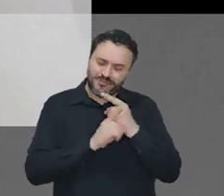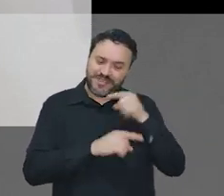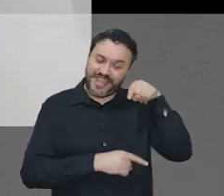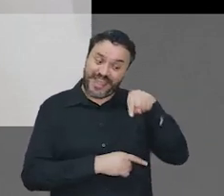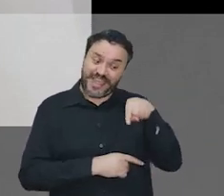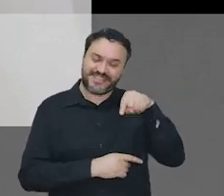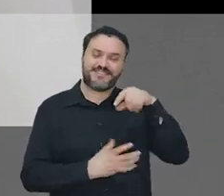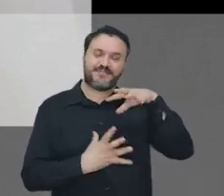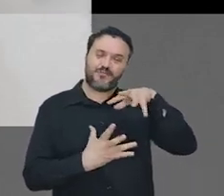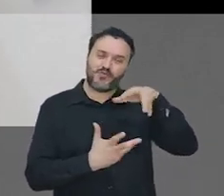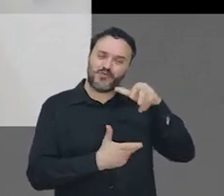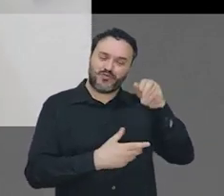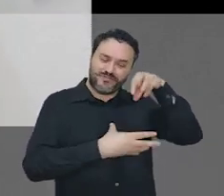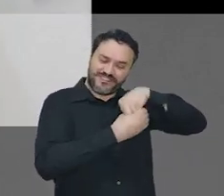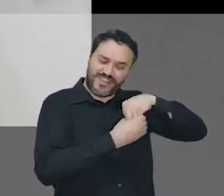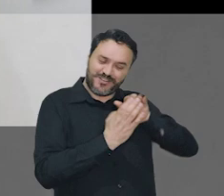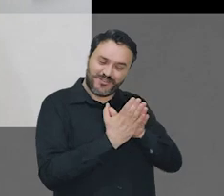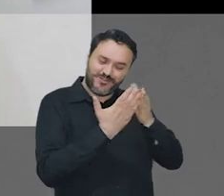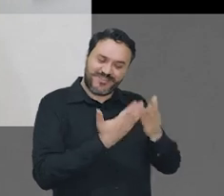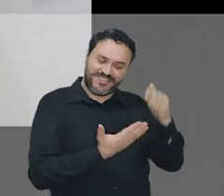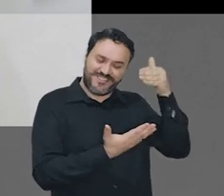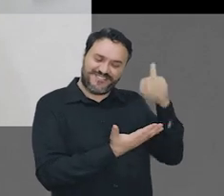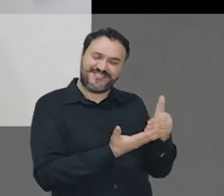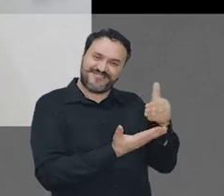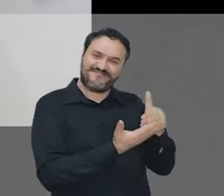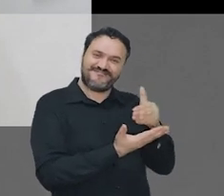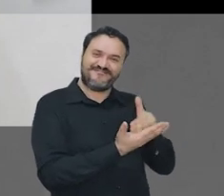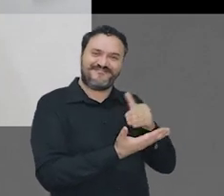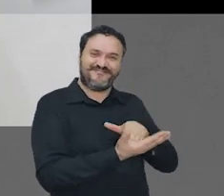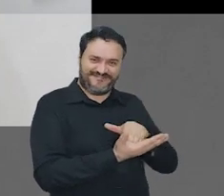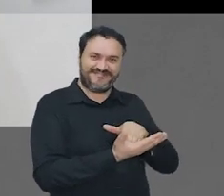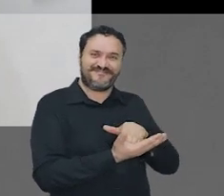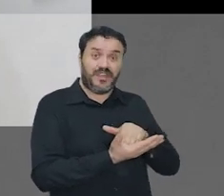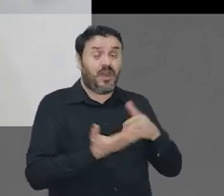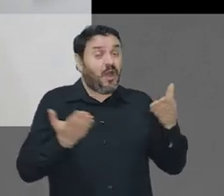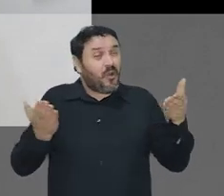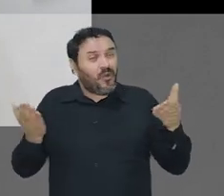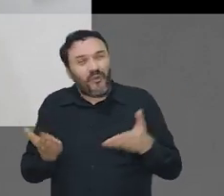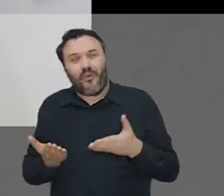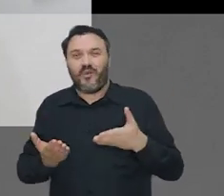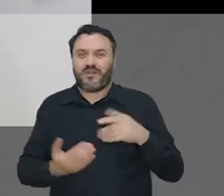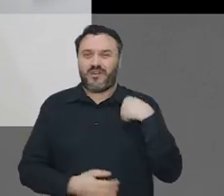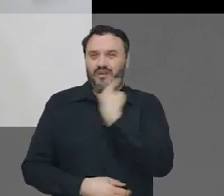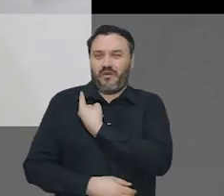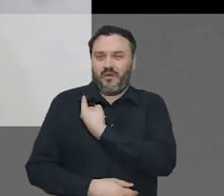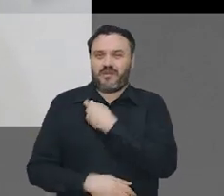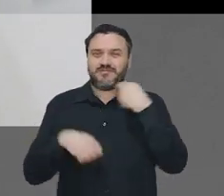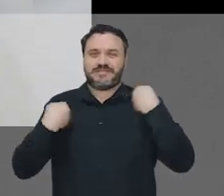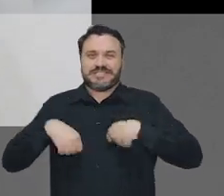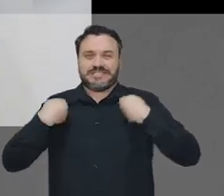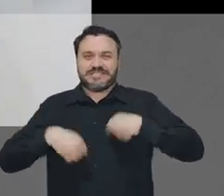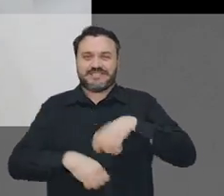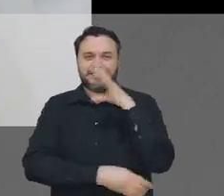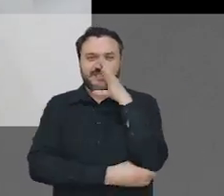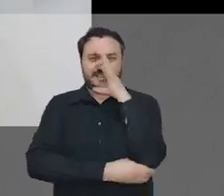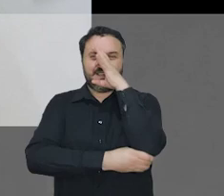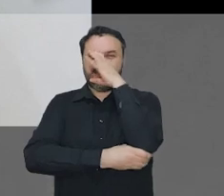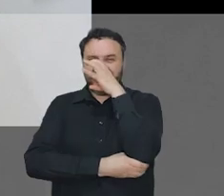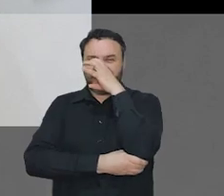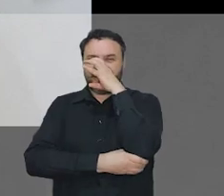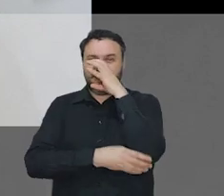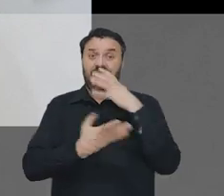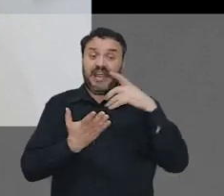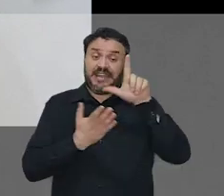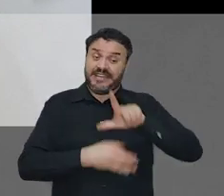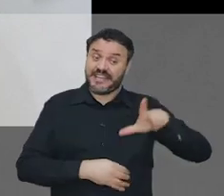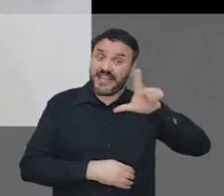obra nos revela. E neste momento em que nós devemos resistir, a literatura